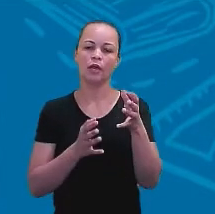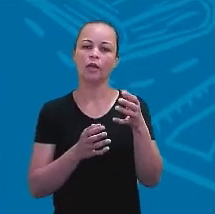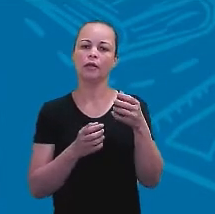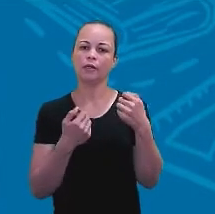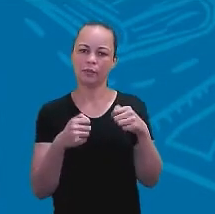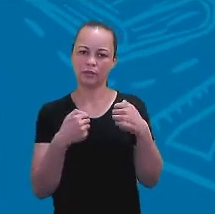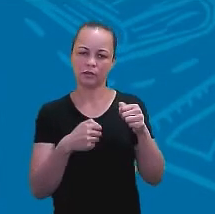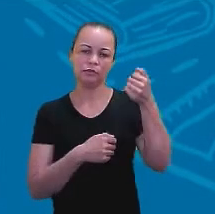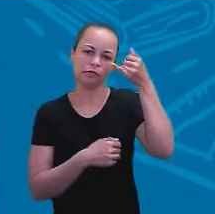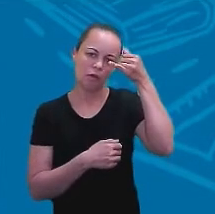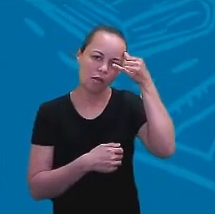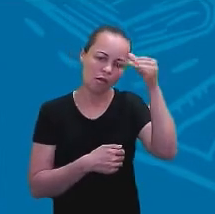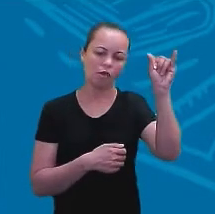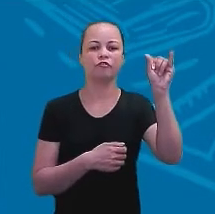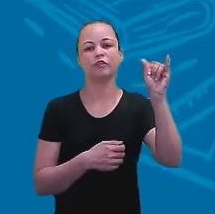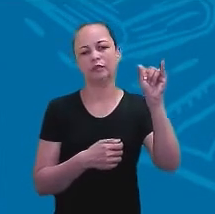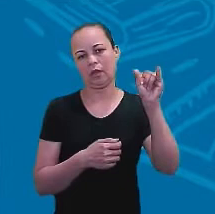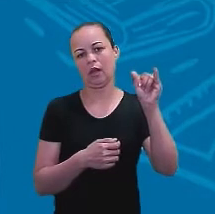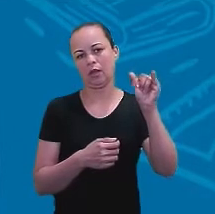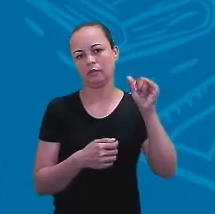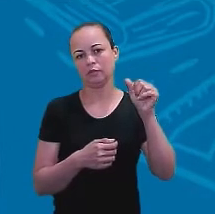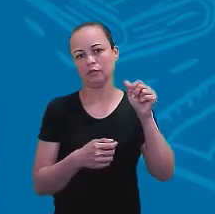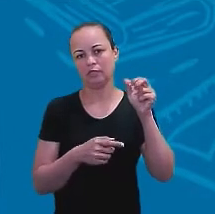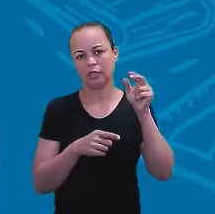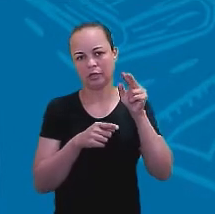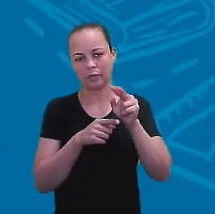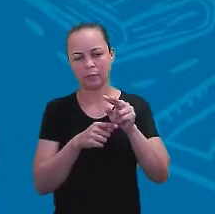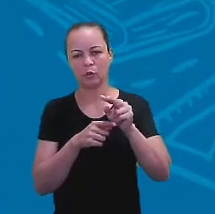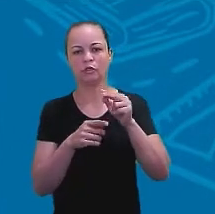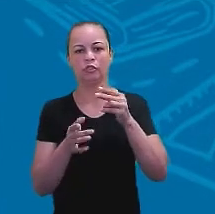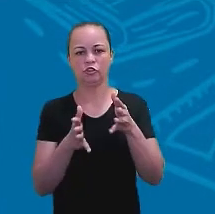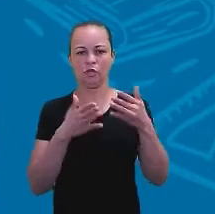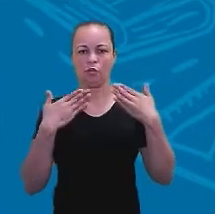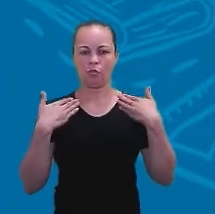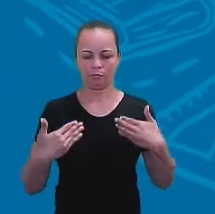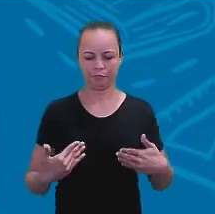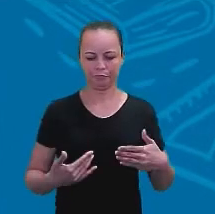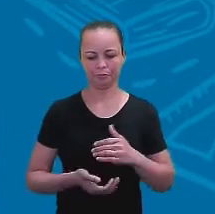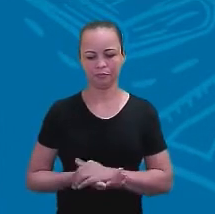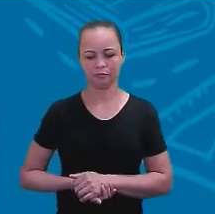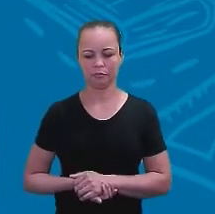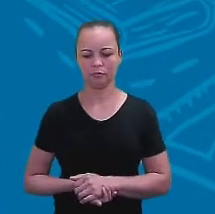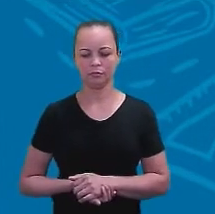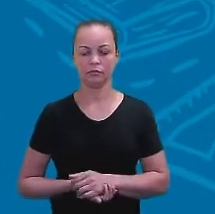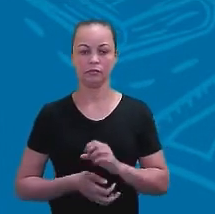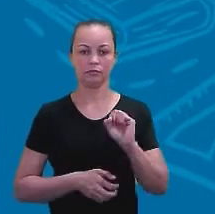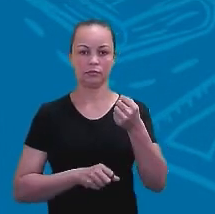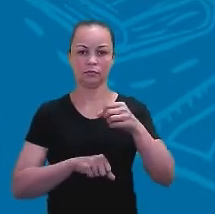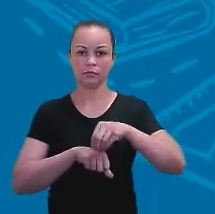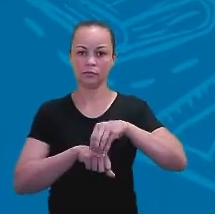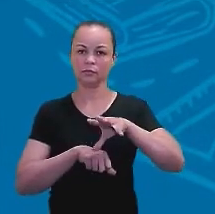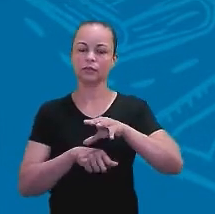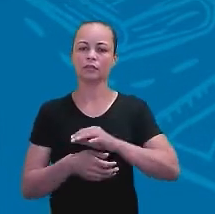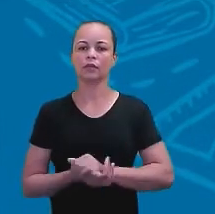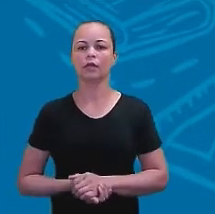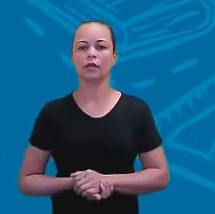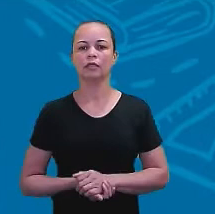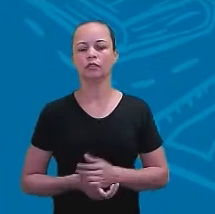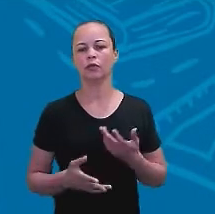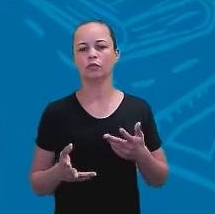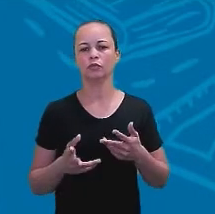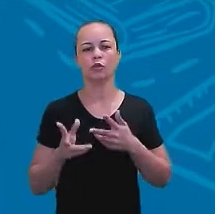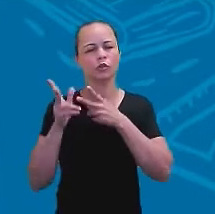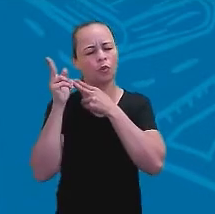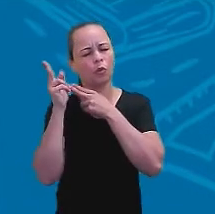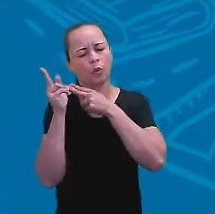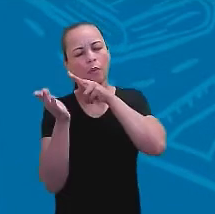evitando, né? Tendo, né? Essas medidas que eu estou citando aqui para vocês. A 8ª dica é não dormir na